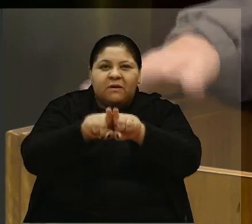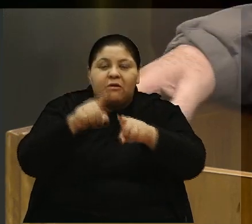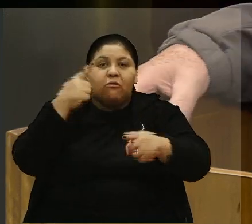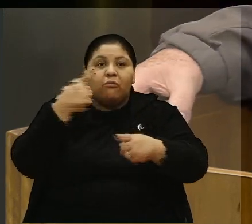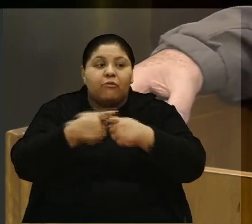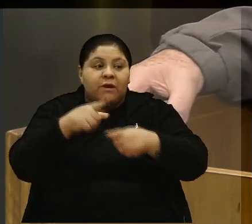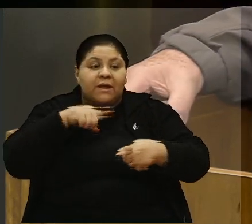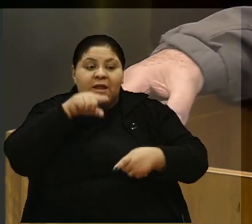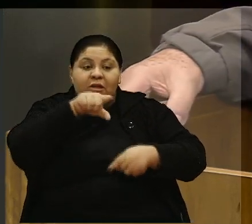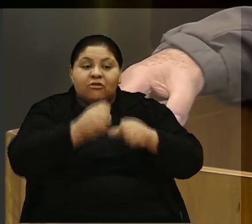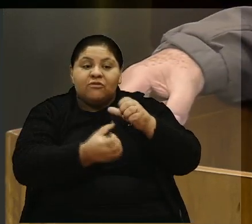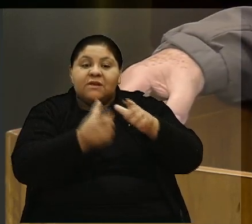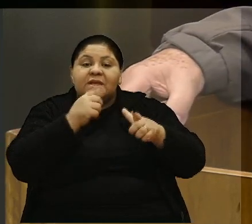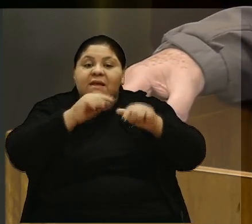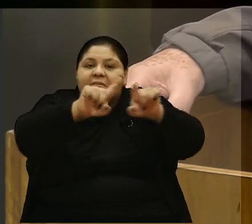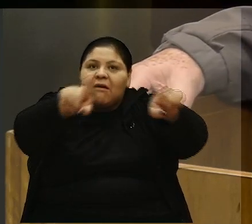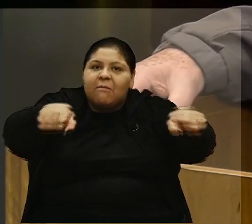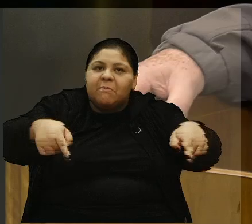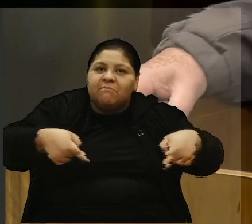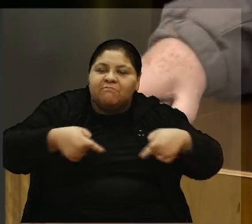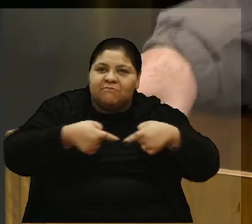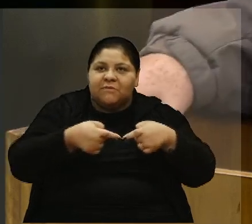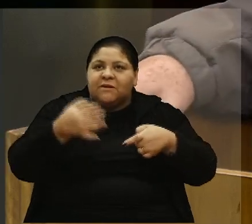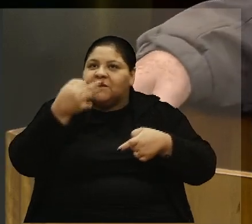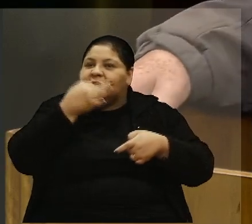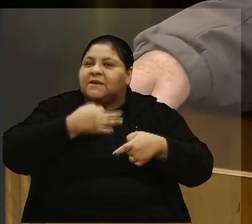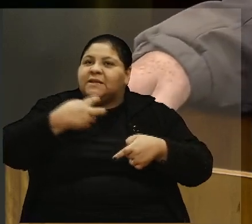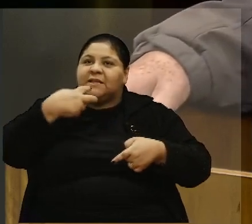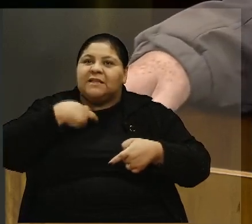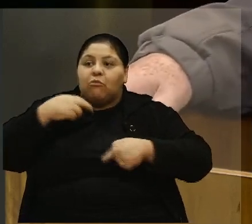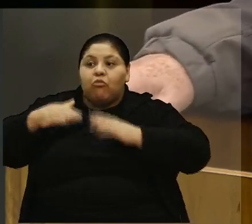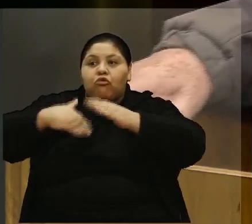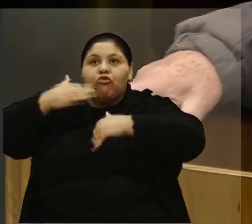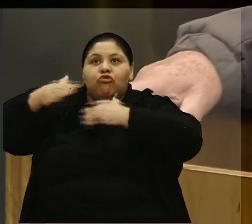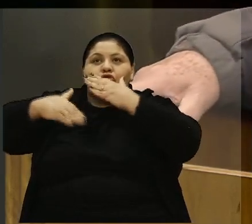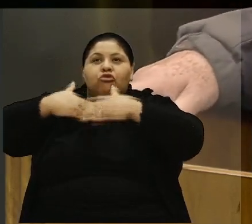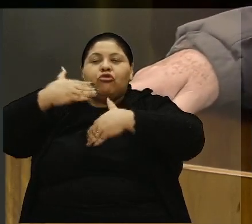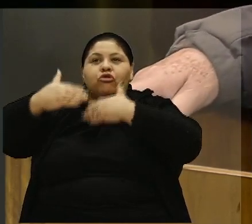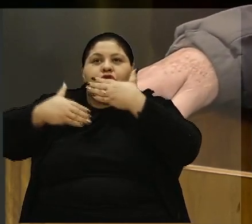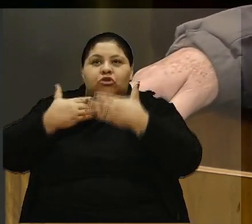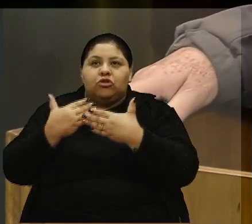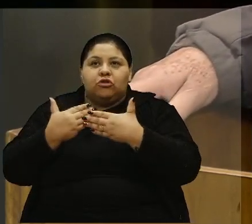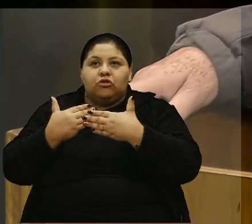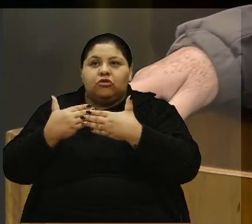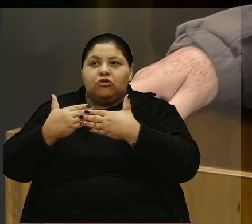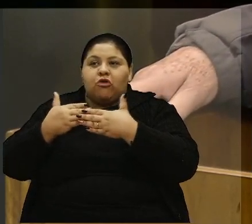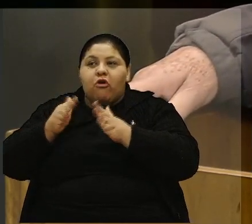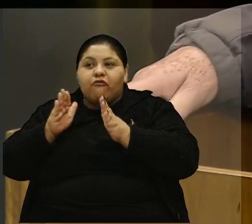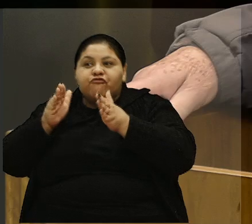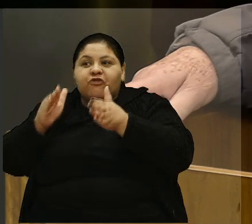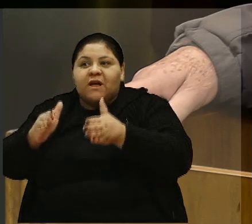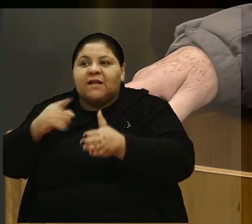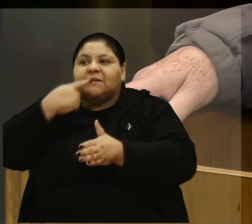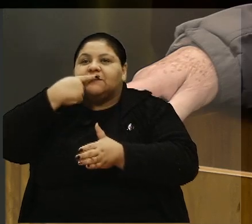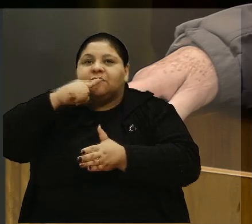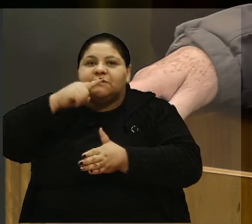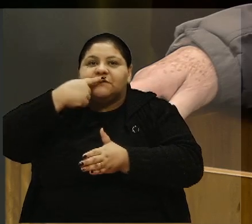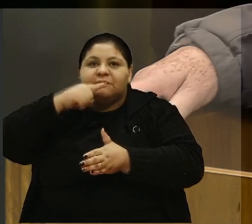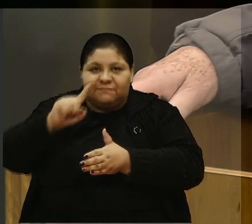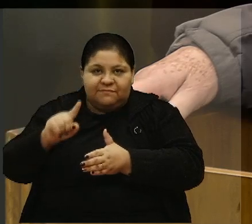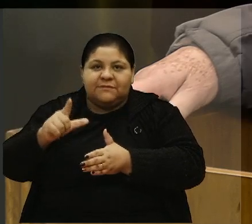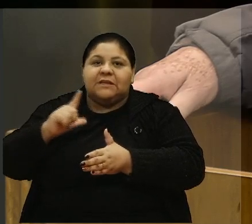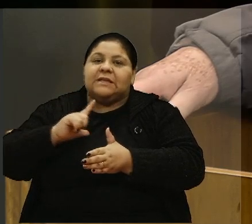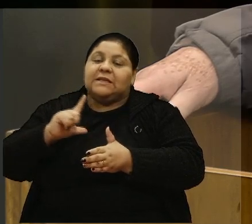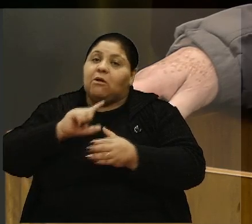não existem bacias de captação. Caxias não pode crescer no sentido São Francisco de Paula. Então, nós temos